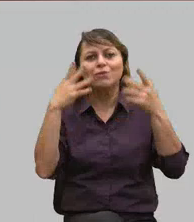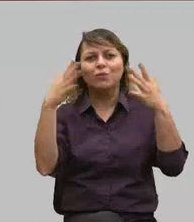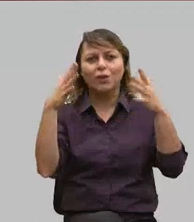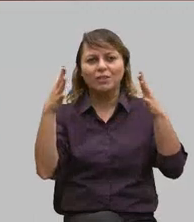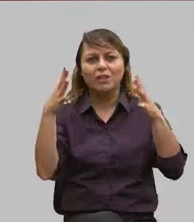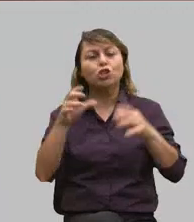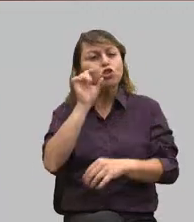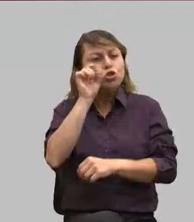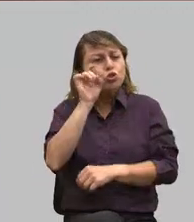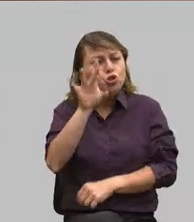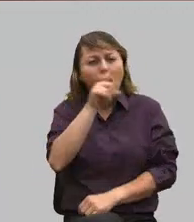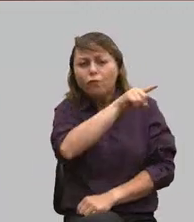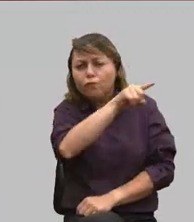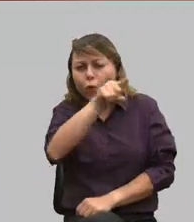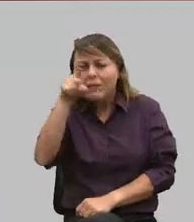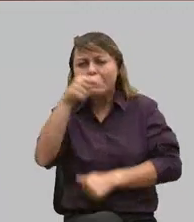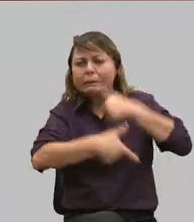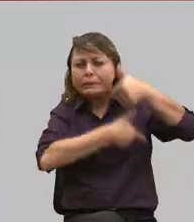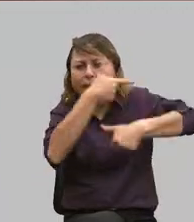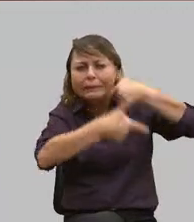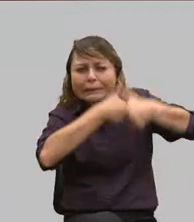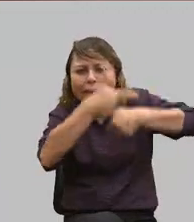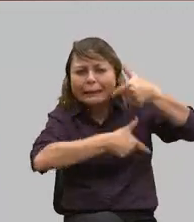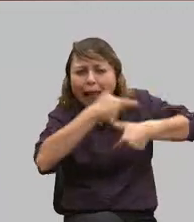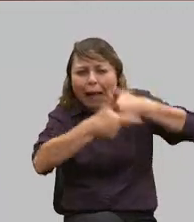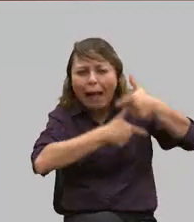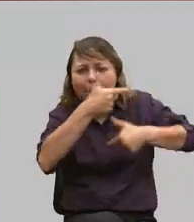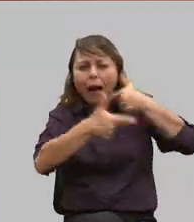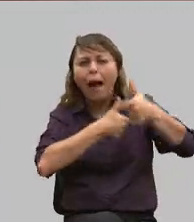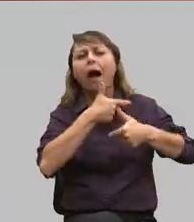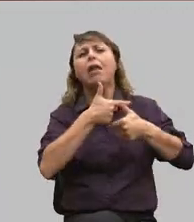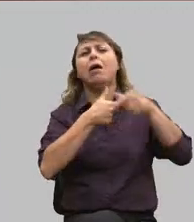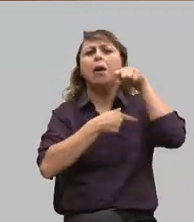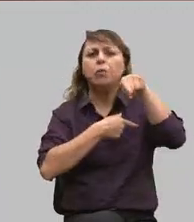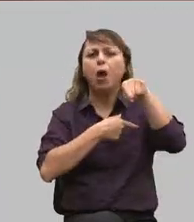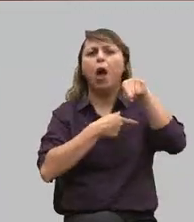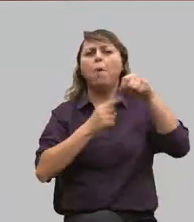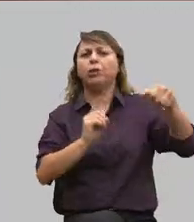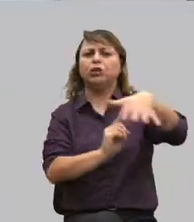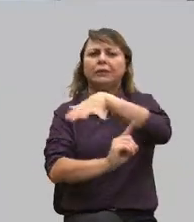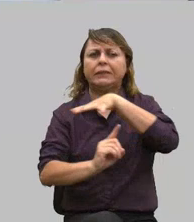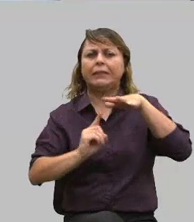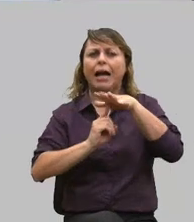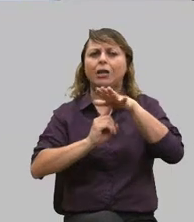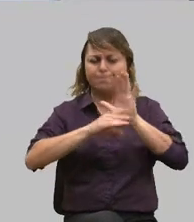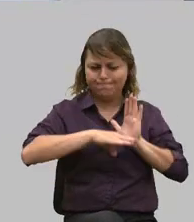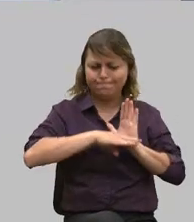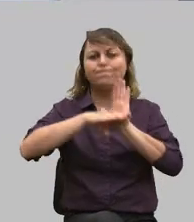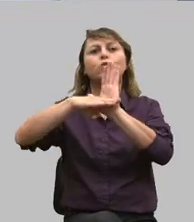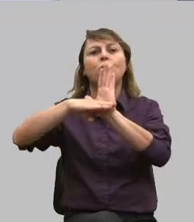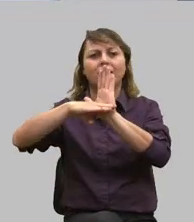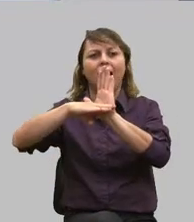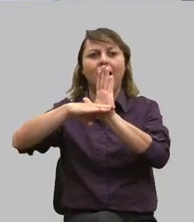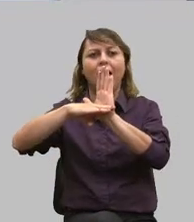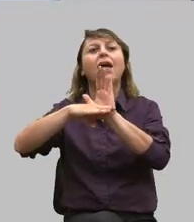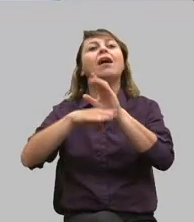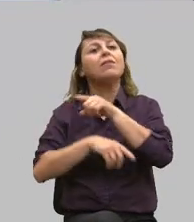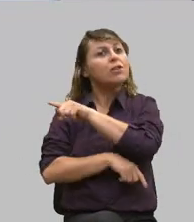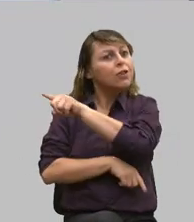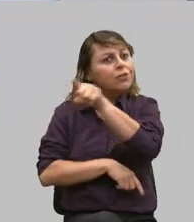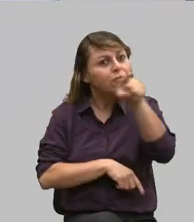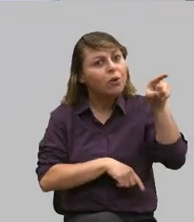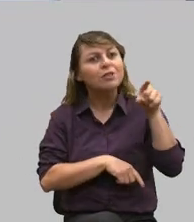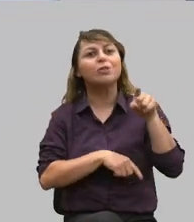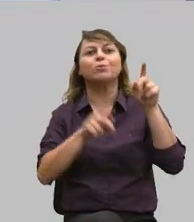vocês que trabalham né para uma sociedade mais solidária né Só através de vocês que nós